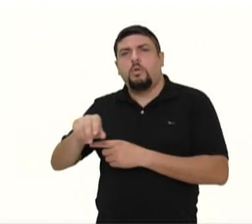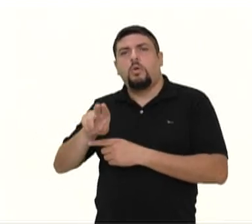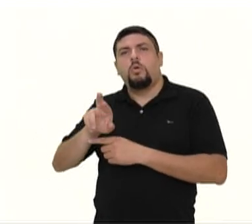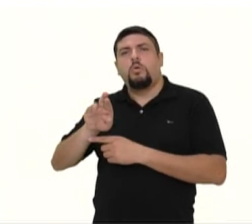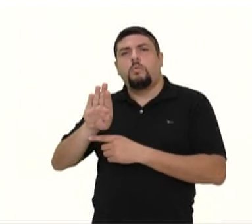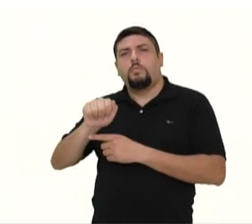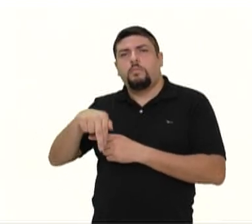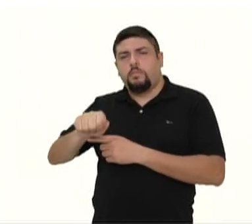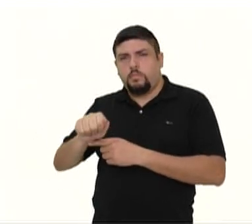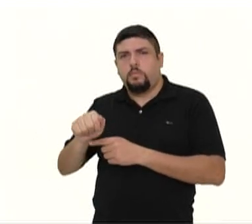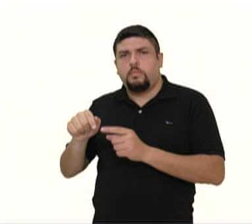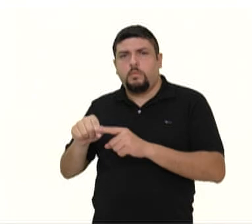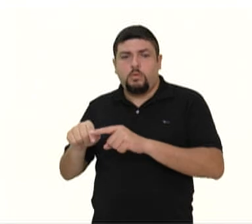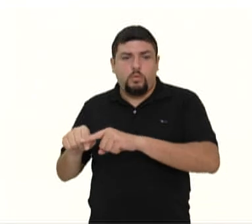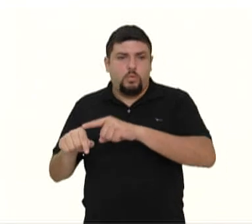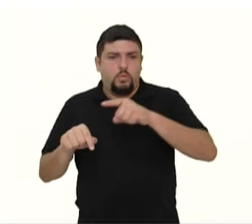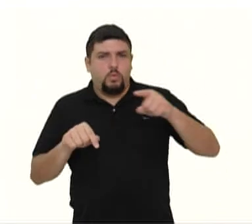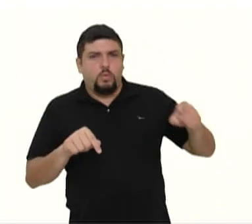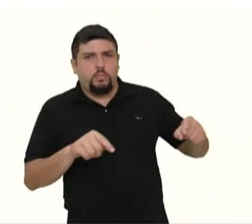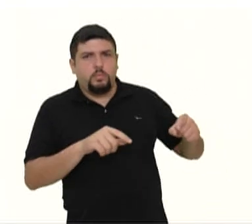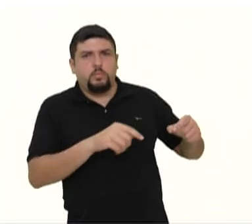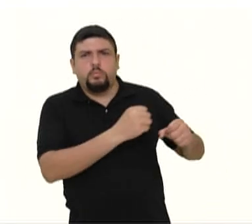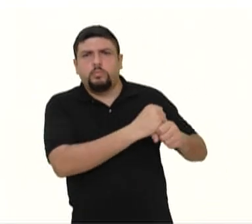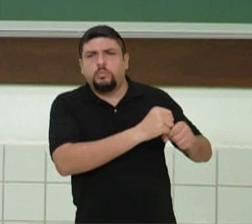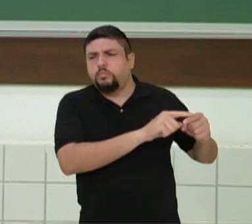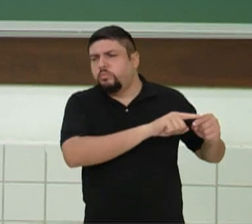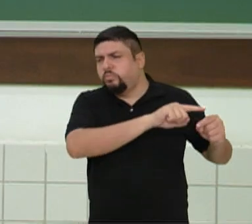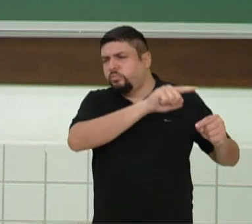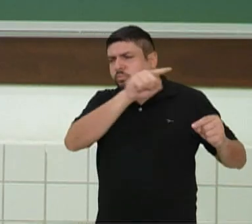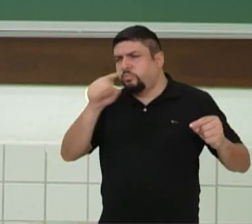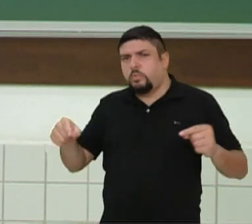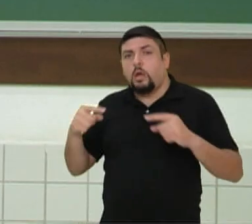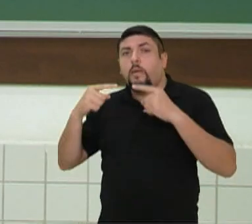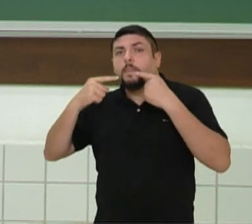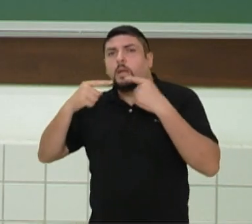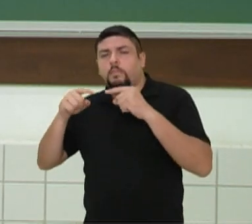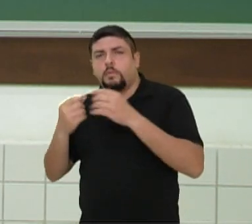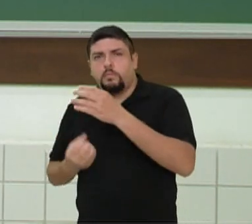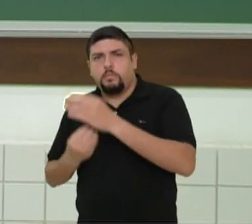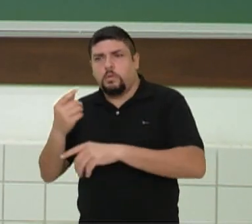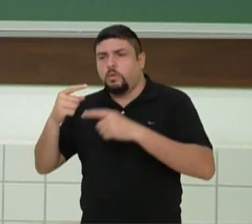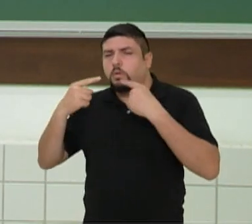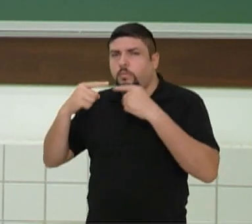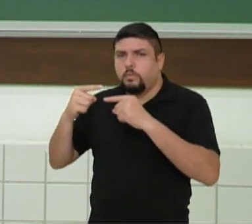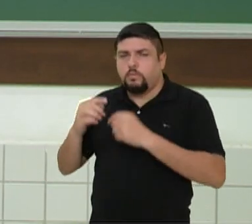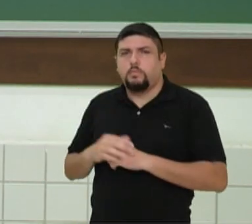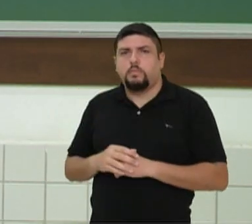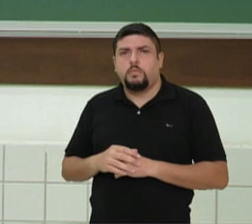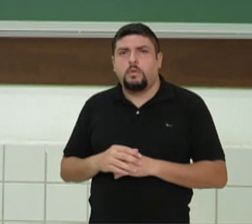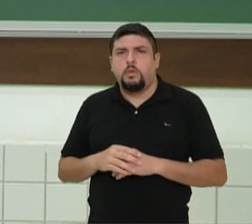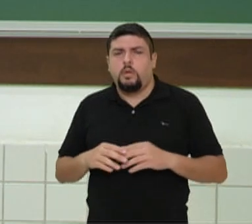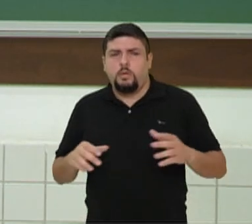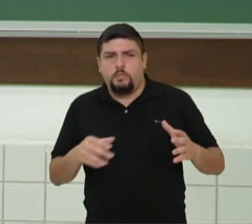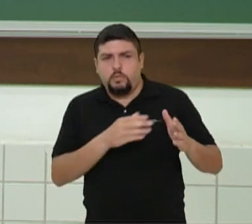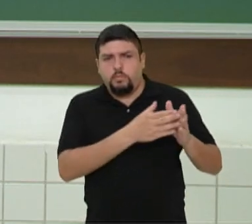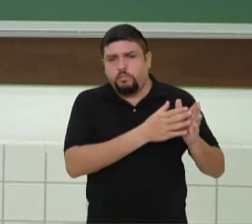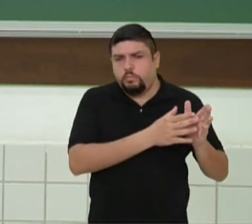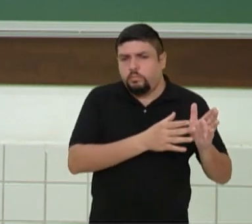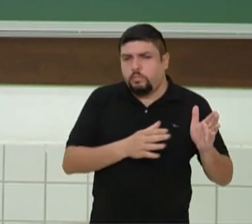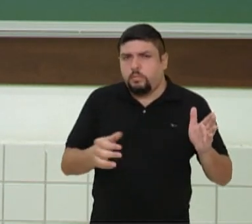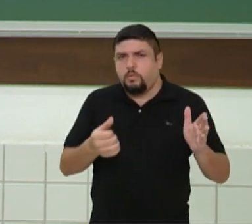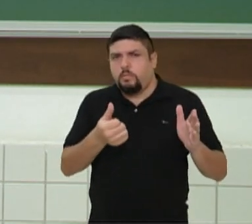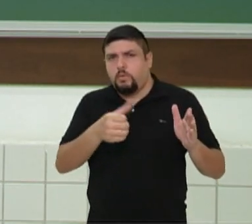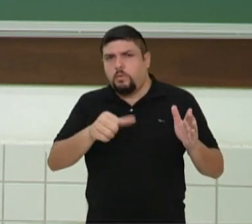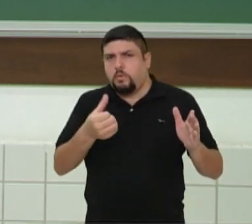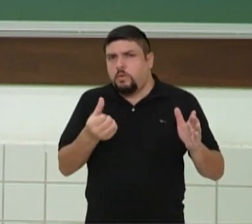feita posteriormente ao período. E ele também não se vinculava só aos anos 60, falava também dos anos 70, do período da ditadura, nós